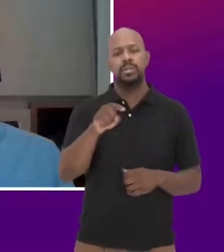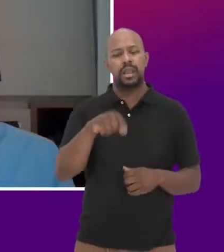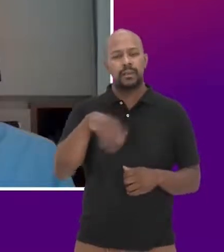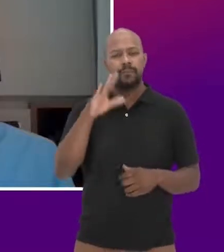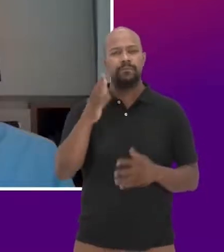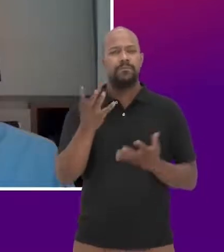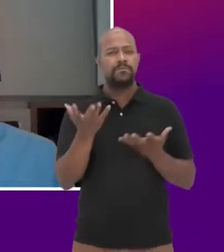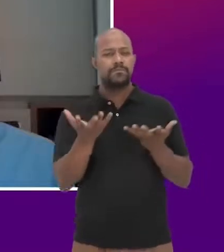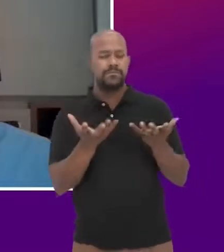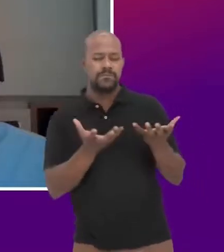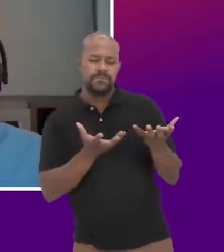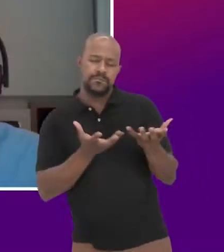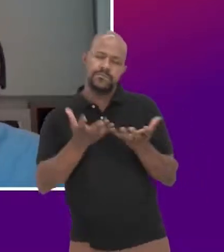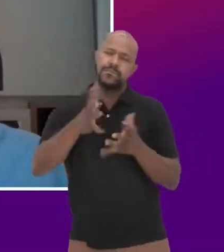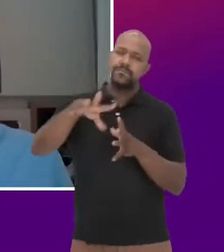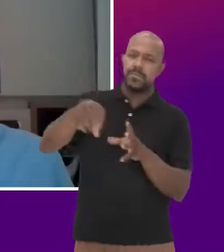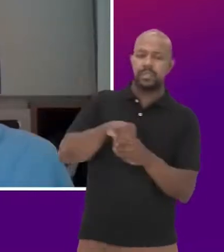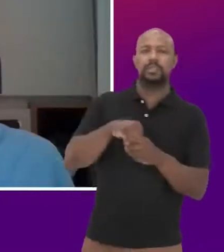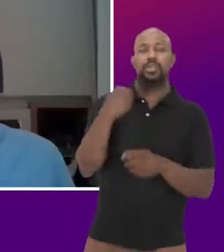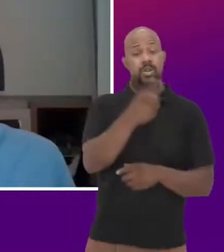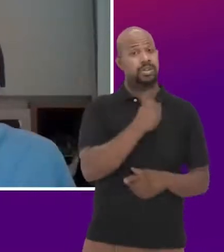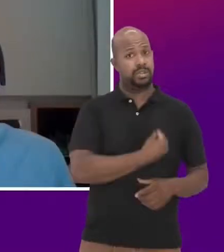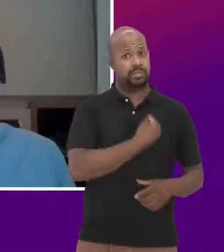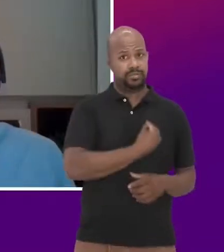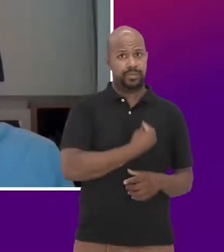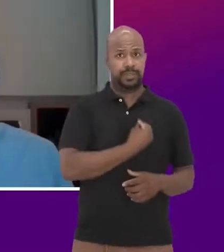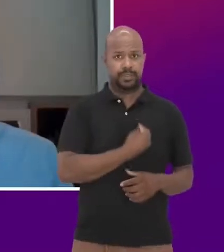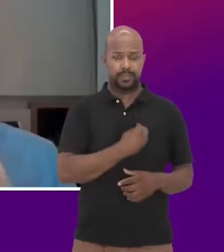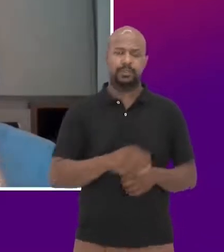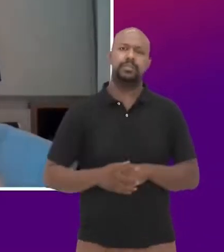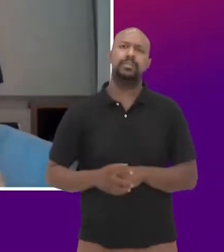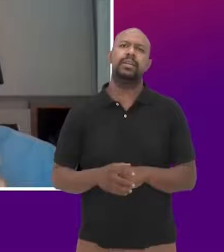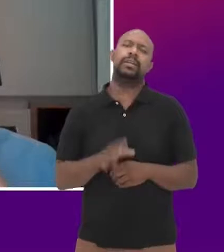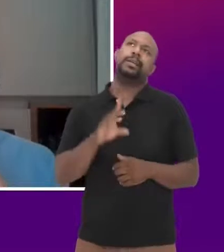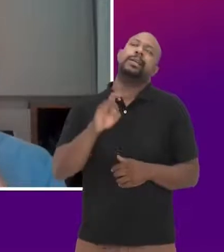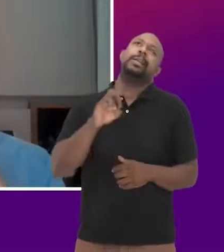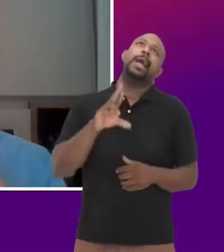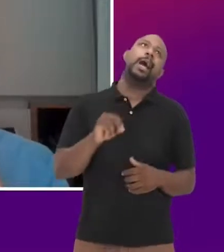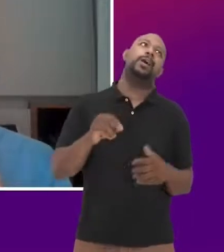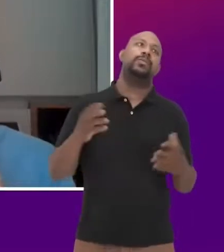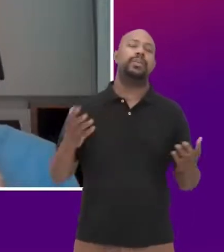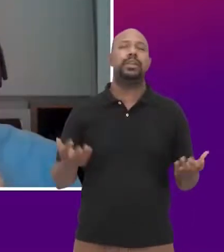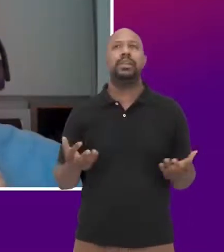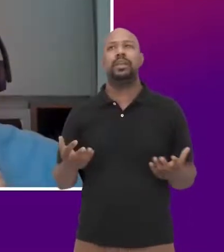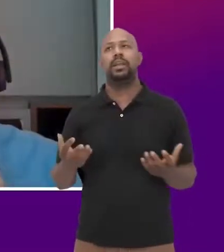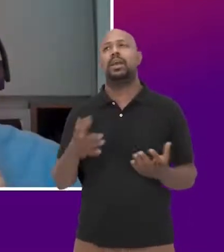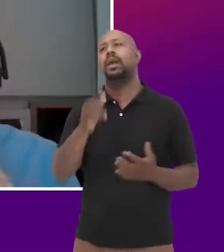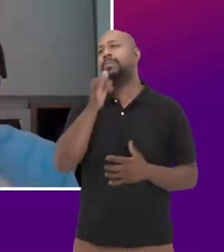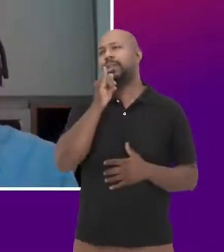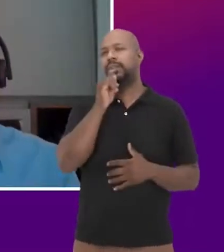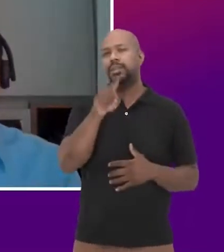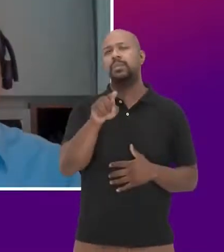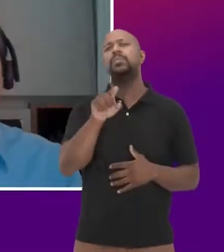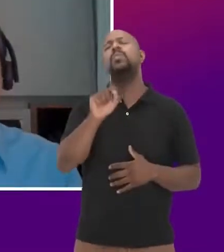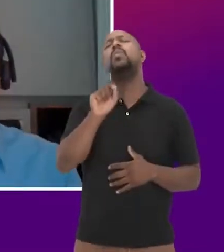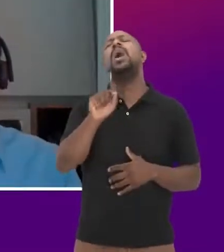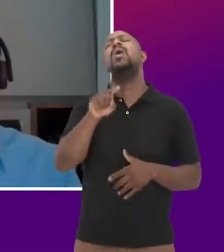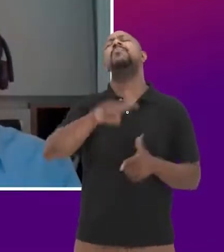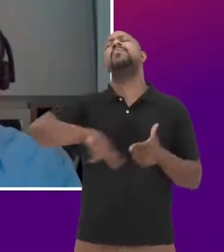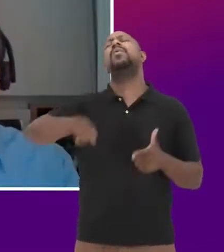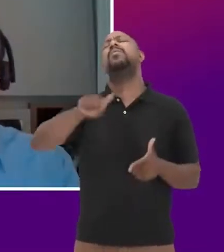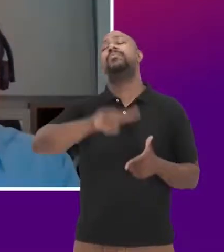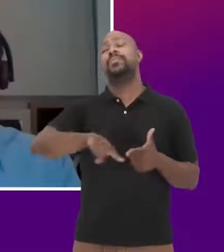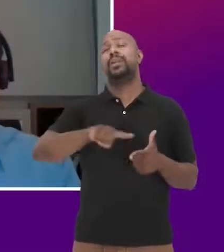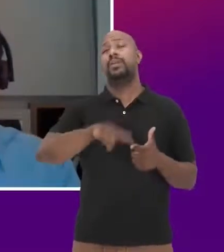vez mais vai estar presente nas nossas vidas. É claro que, por exemplo, qual é o grande